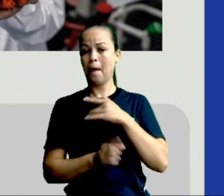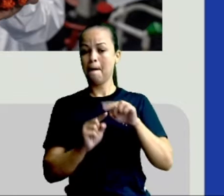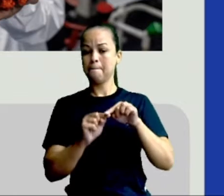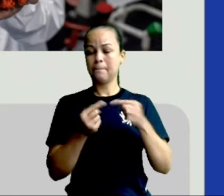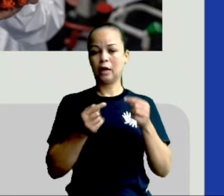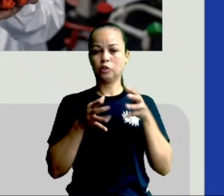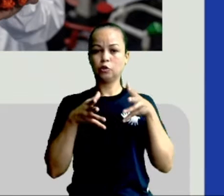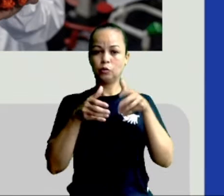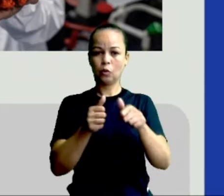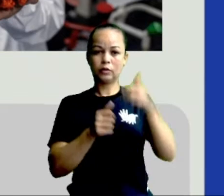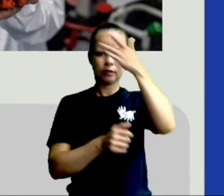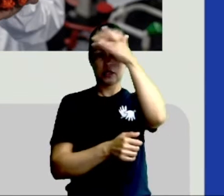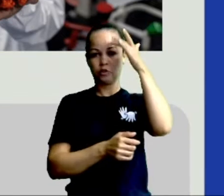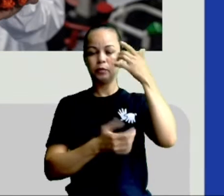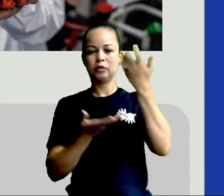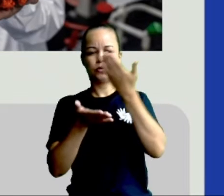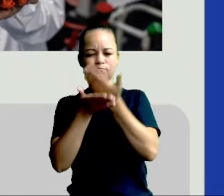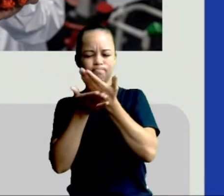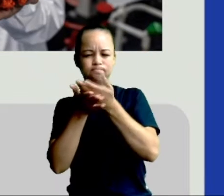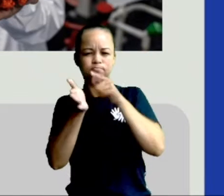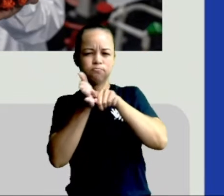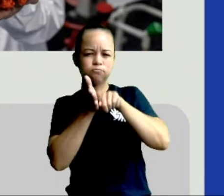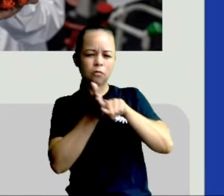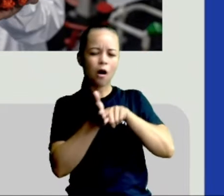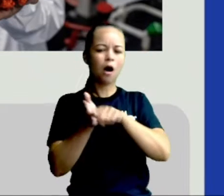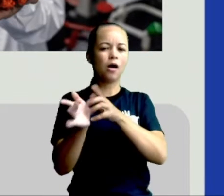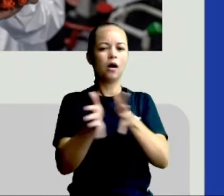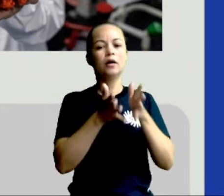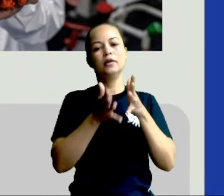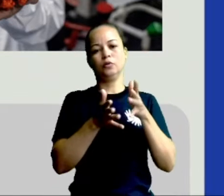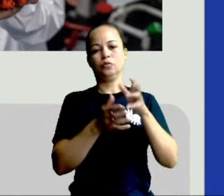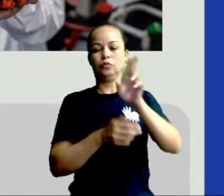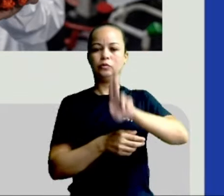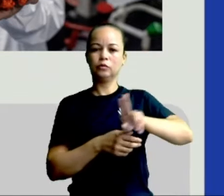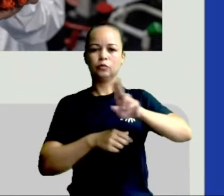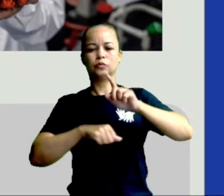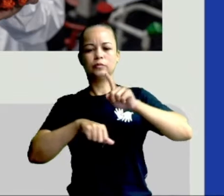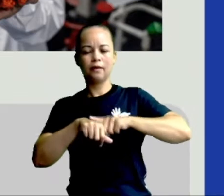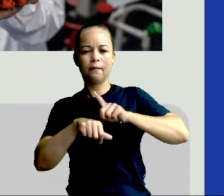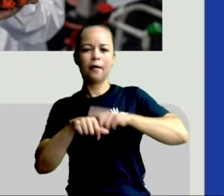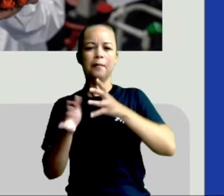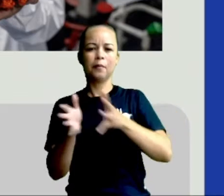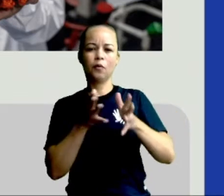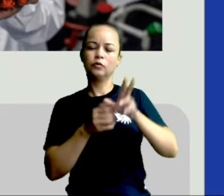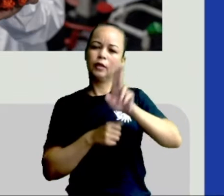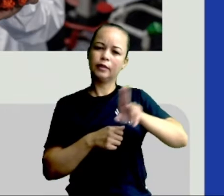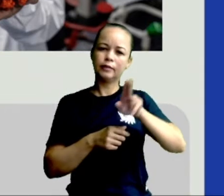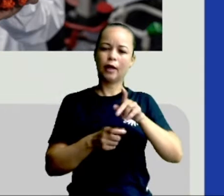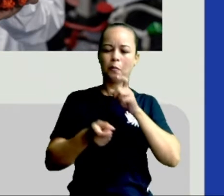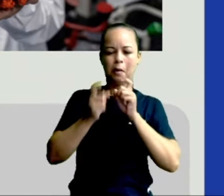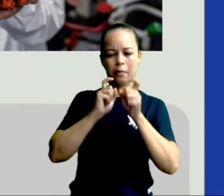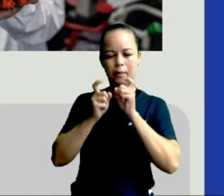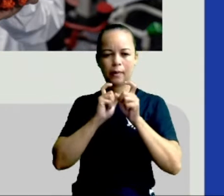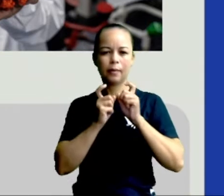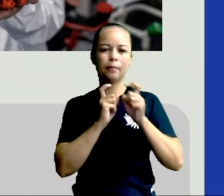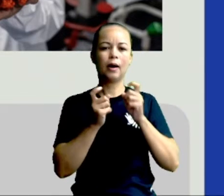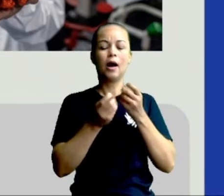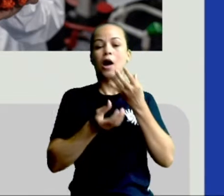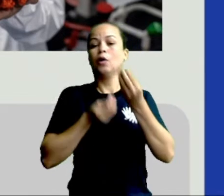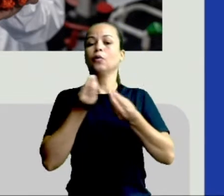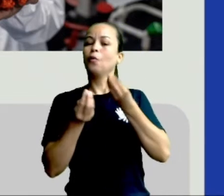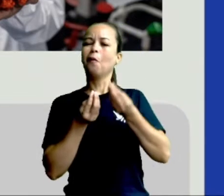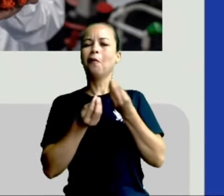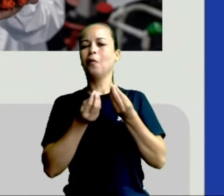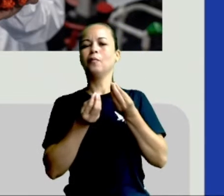aqueles pesquisadores que dedicaram seu tempo, utilizaram métodos para discutir a situação